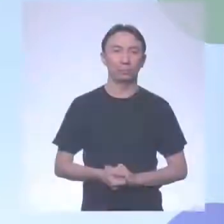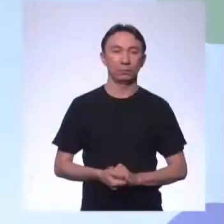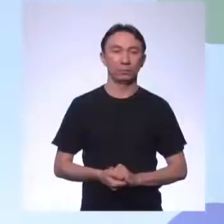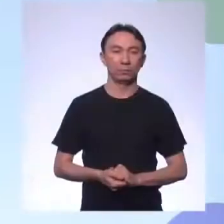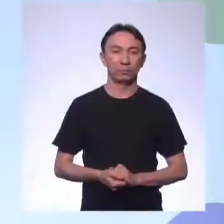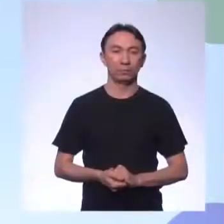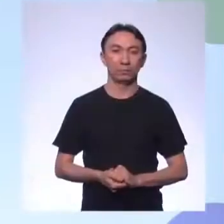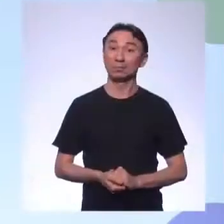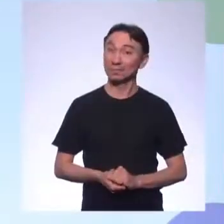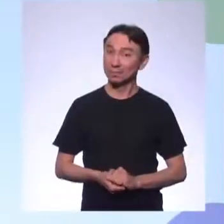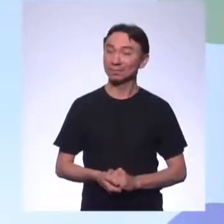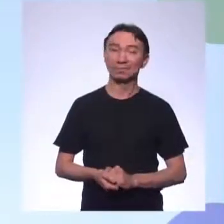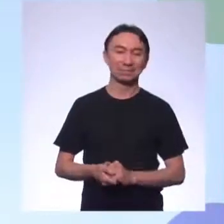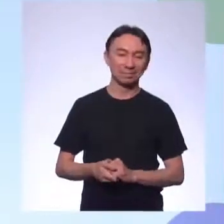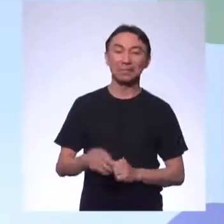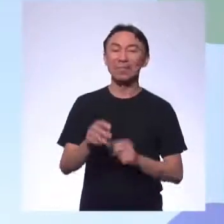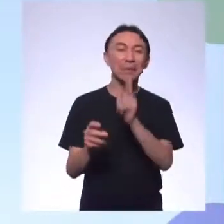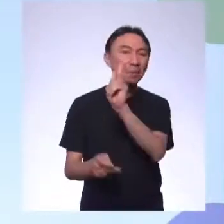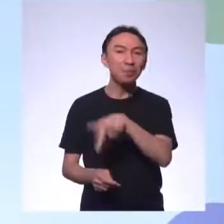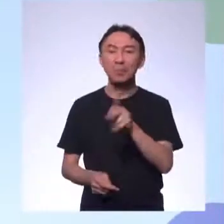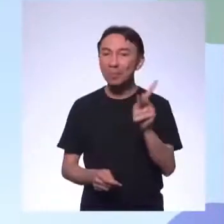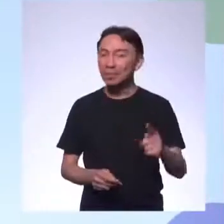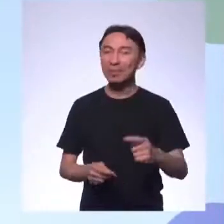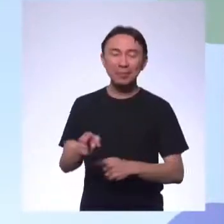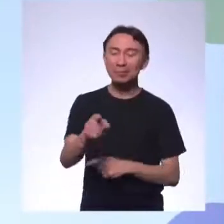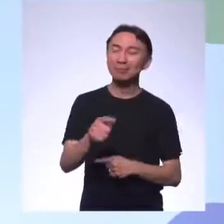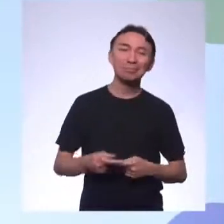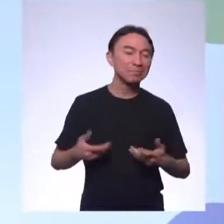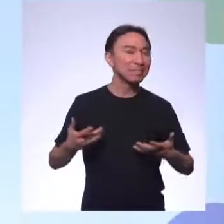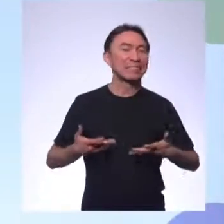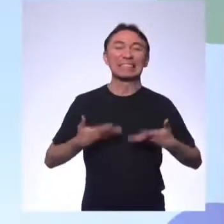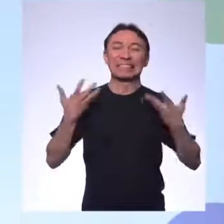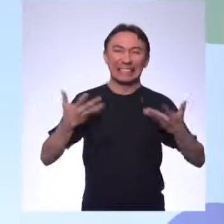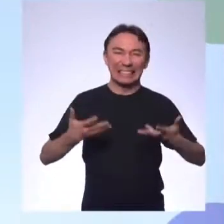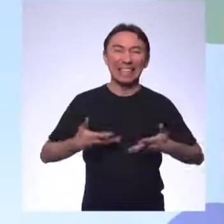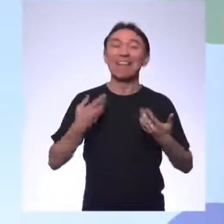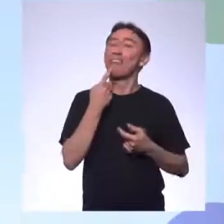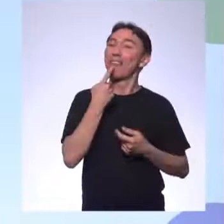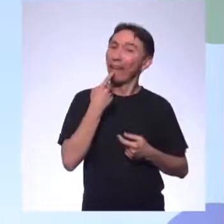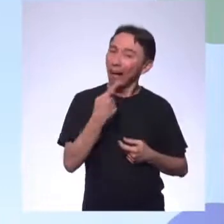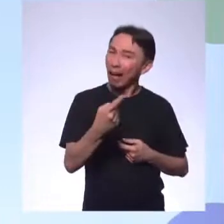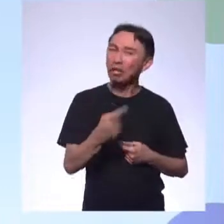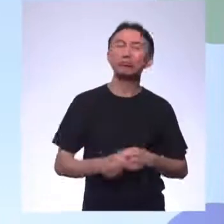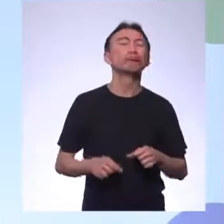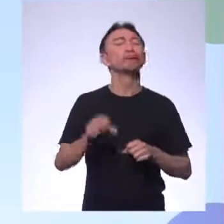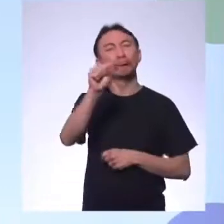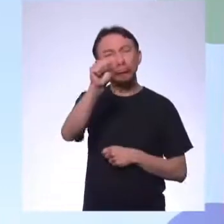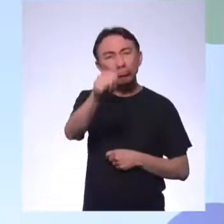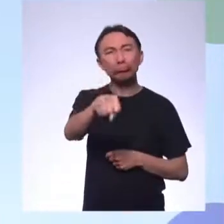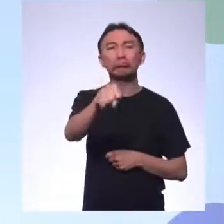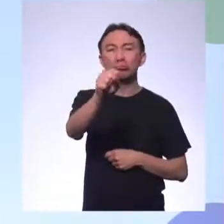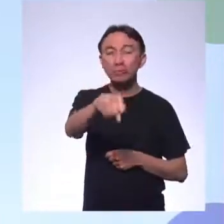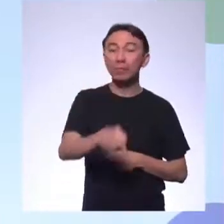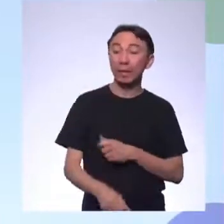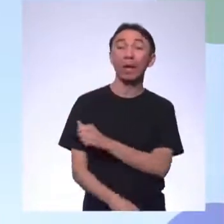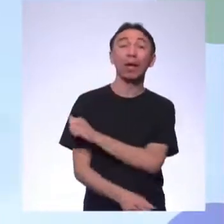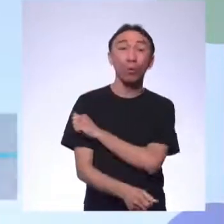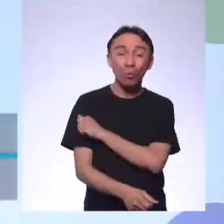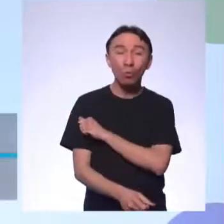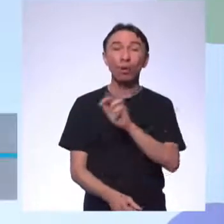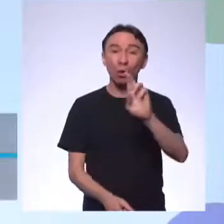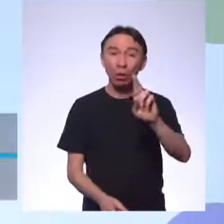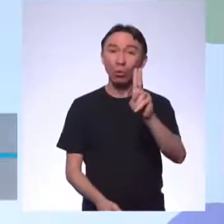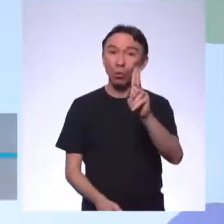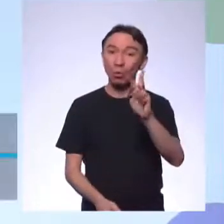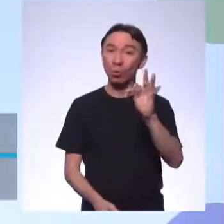E os nossos professores estão aqui otimistas, falando que sim, absolutamente. A aluna Ruth também diz